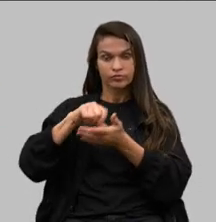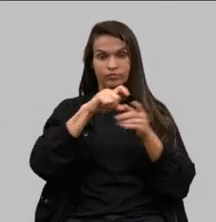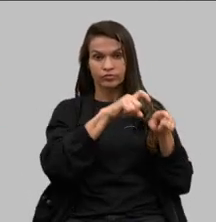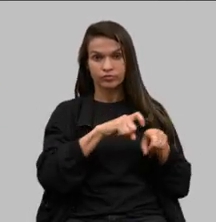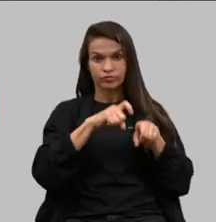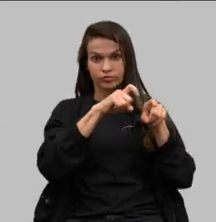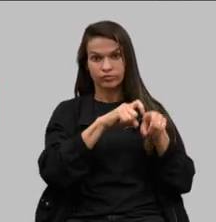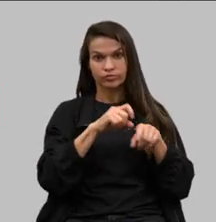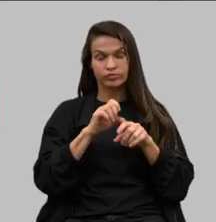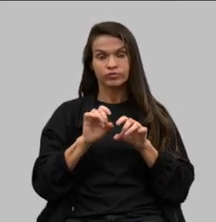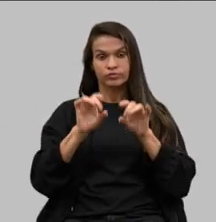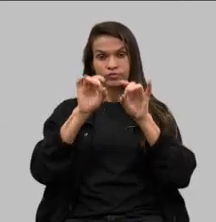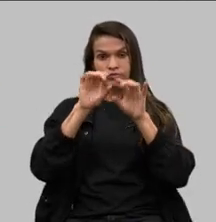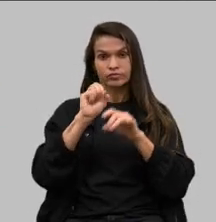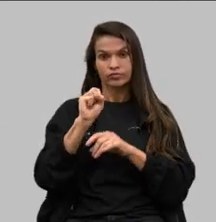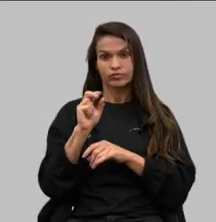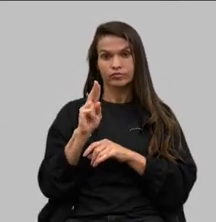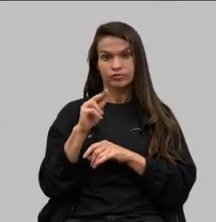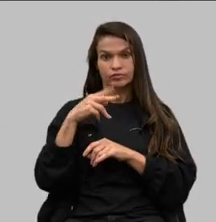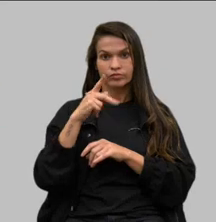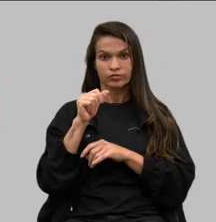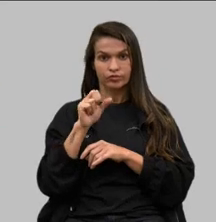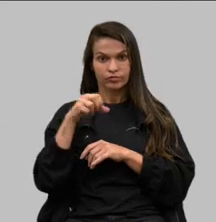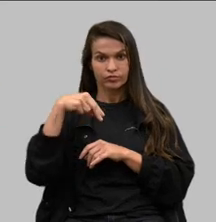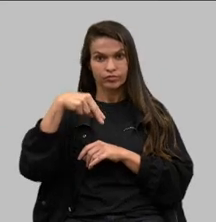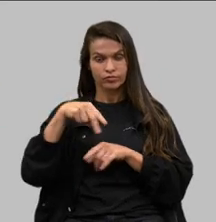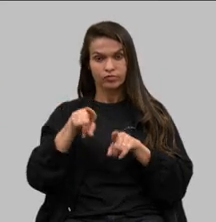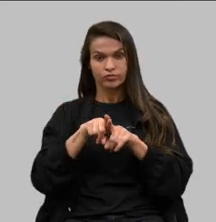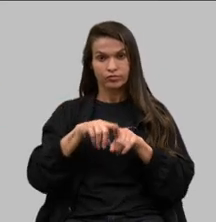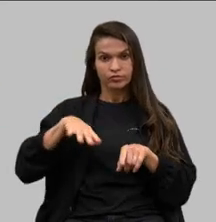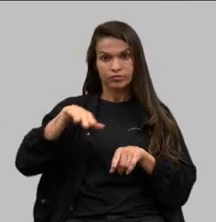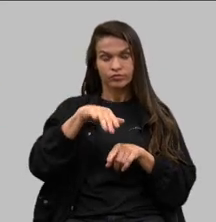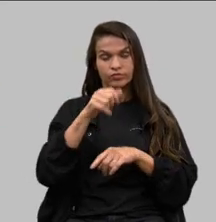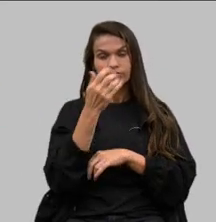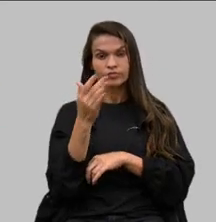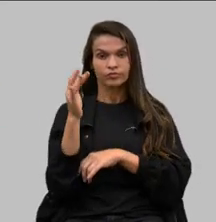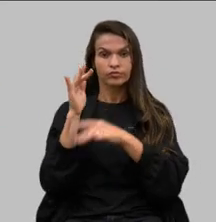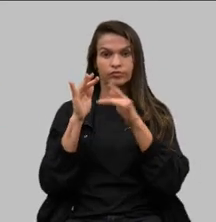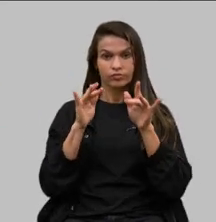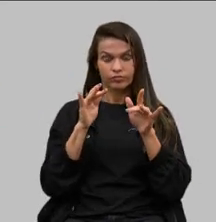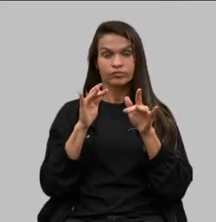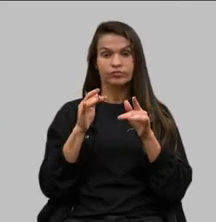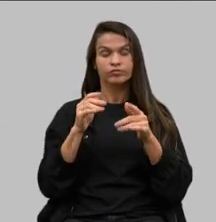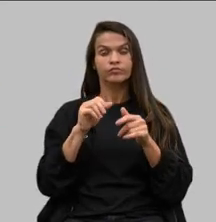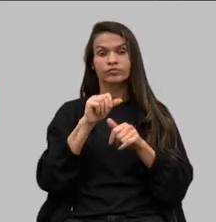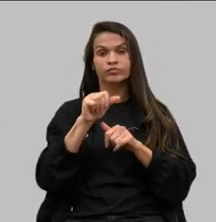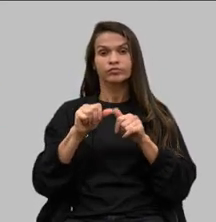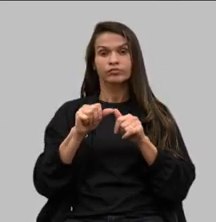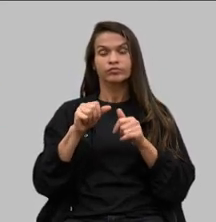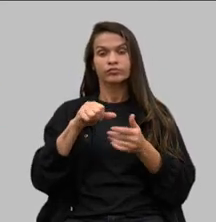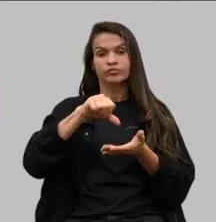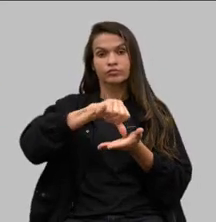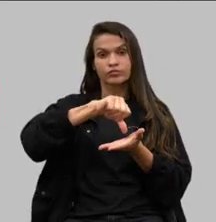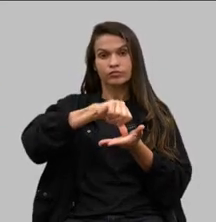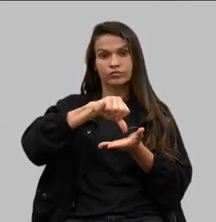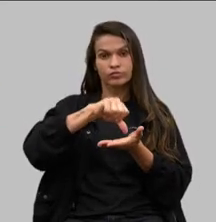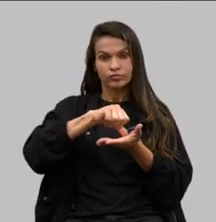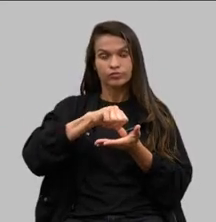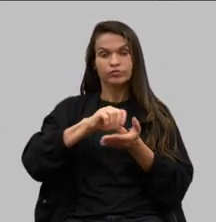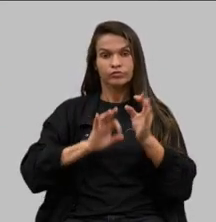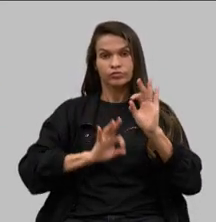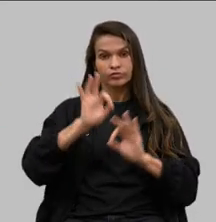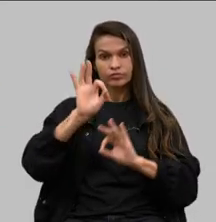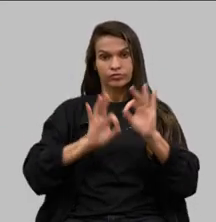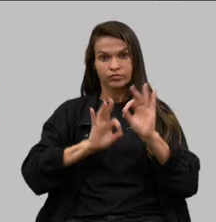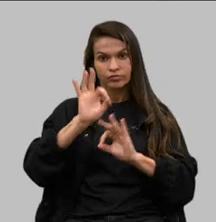a supr as nossas antigas superintendências regionais de meio ambiente que se tornaram uras unidades regionais de regularização